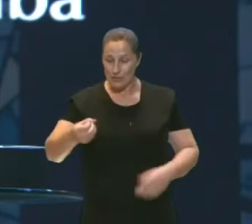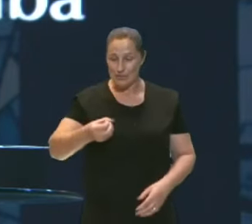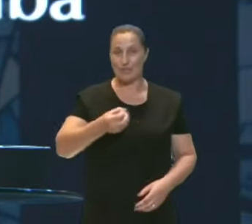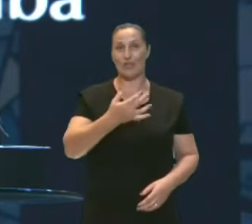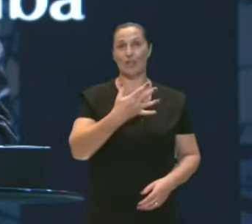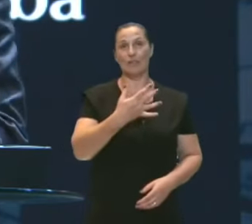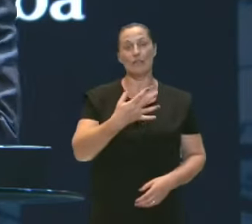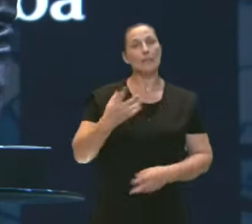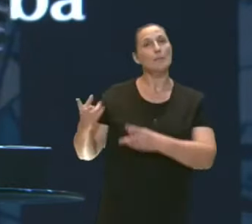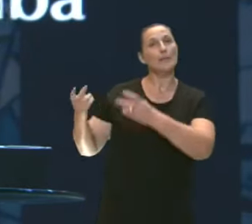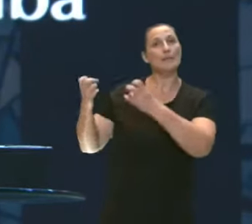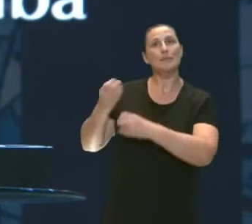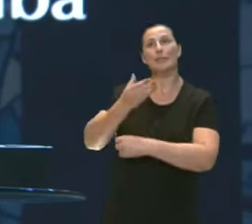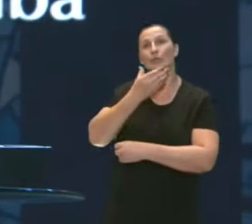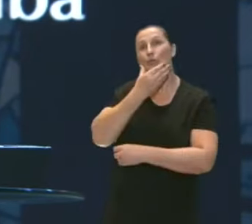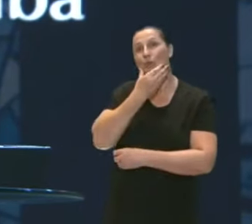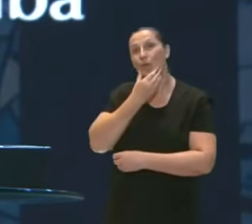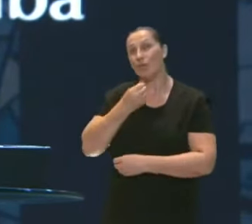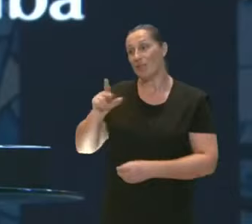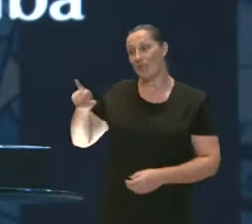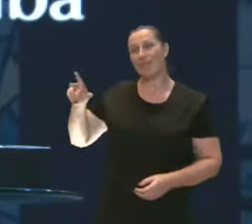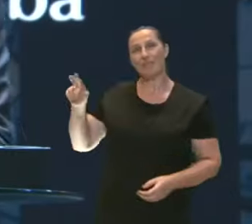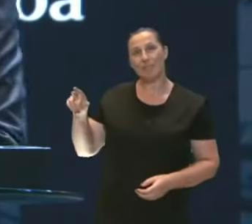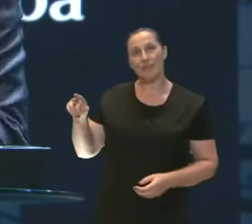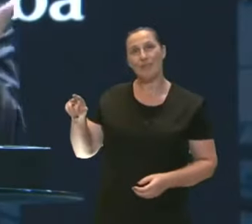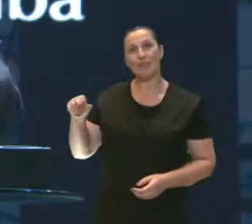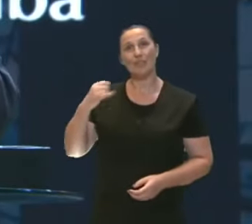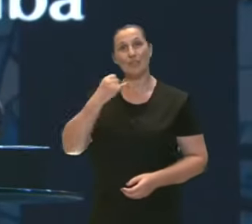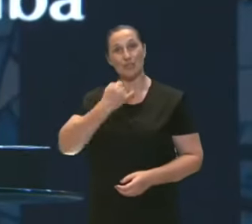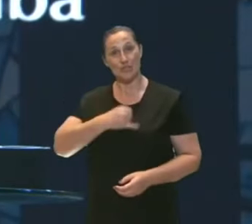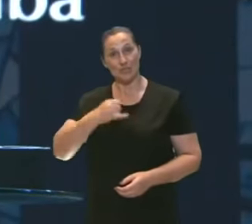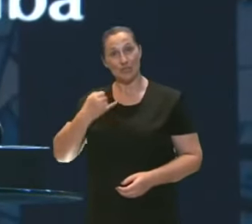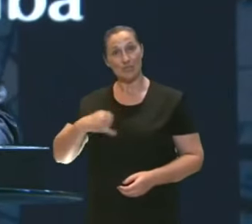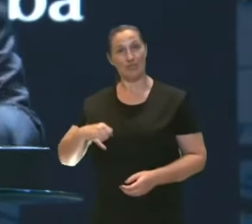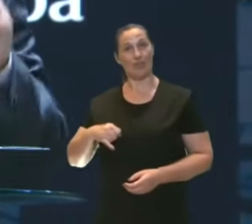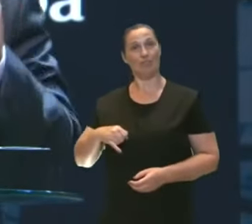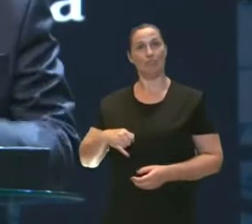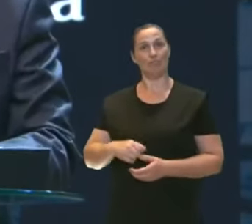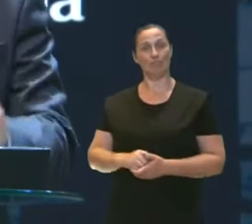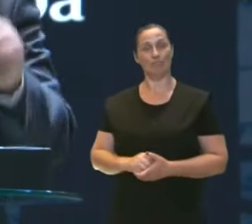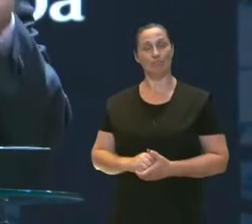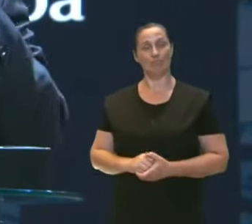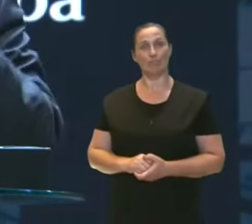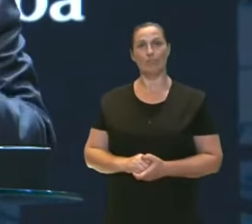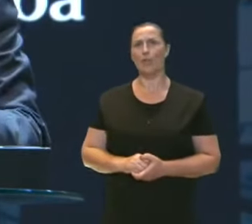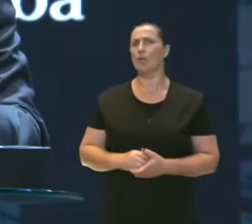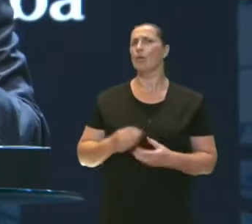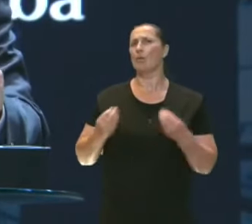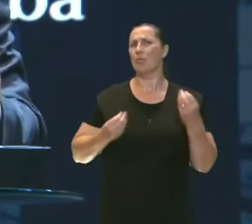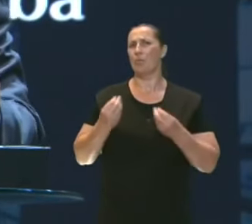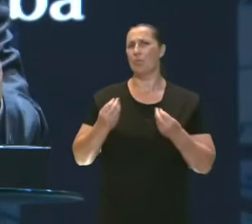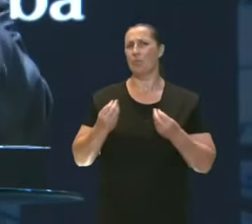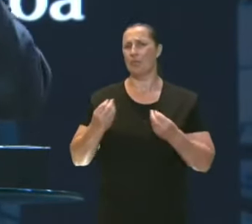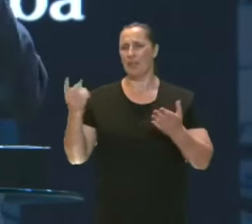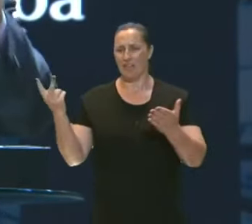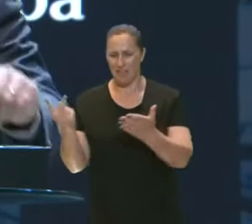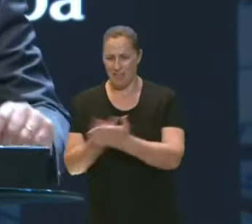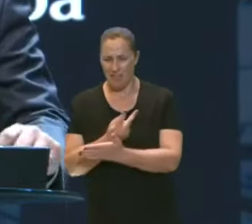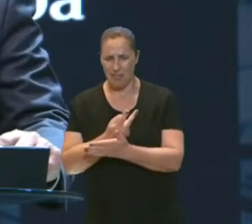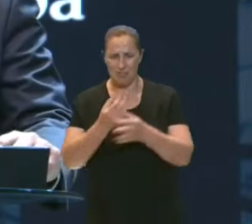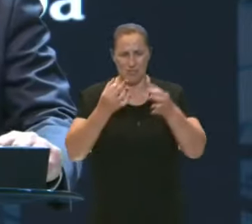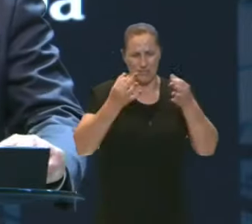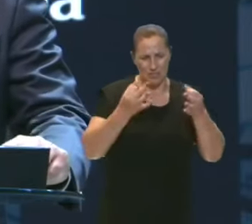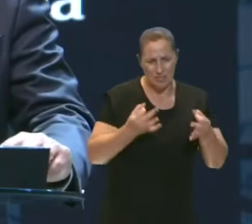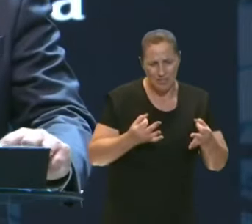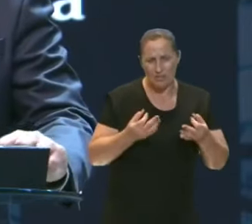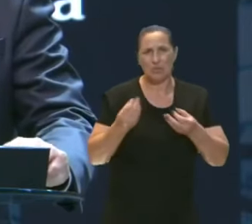dos irmãos de José e as atitudes de José. Com erros e acertos, nós podemos aprender como